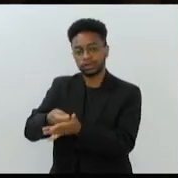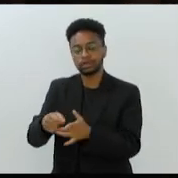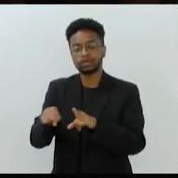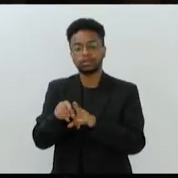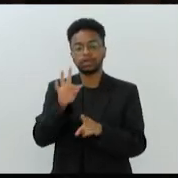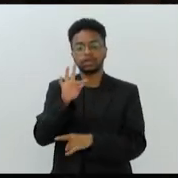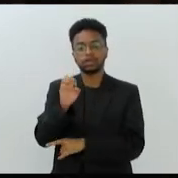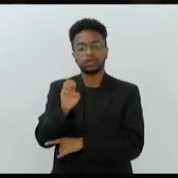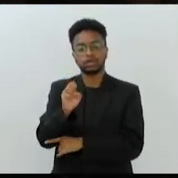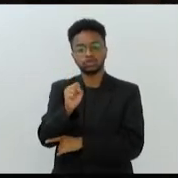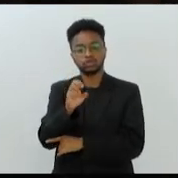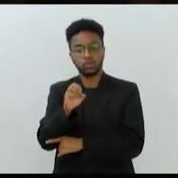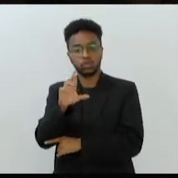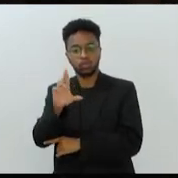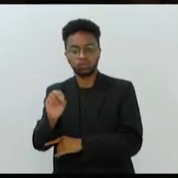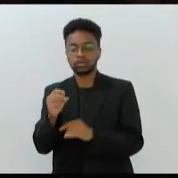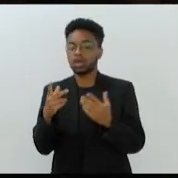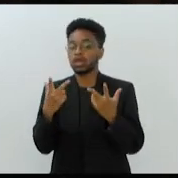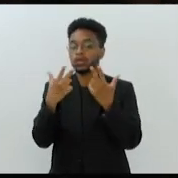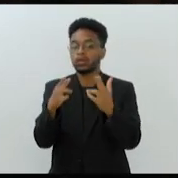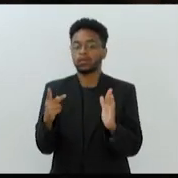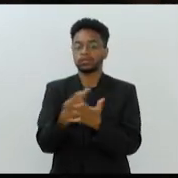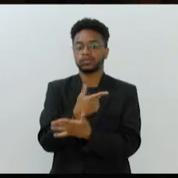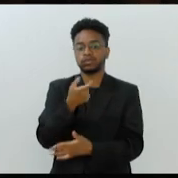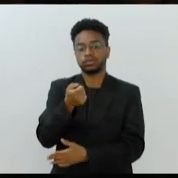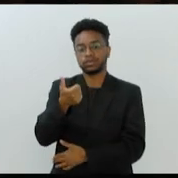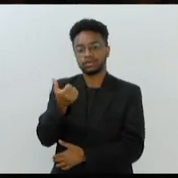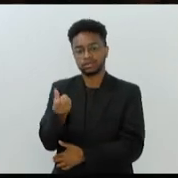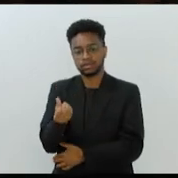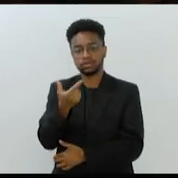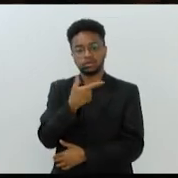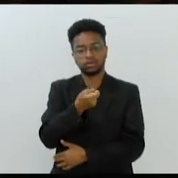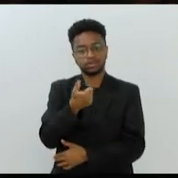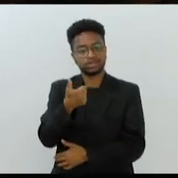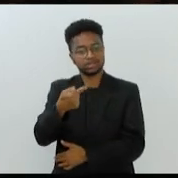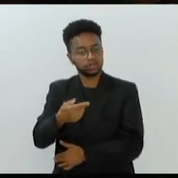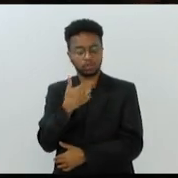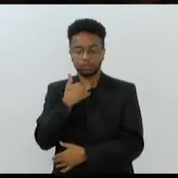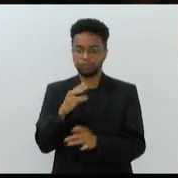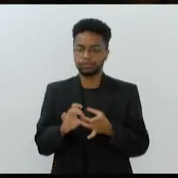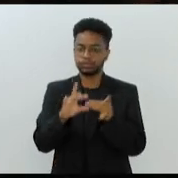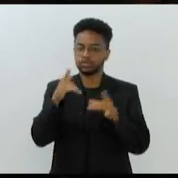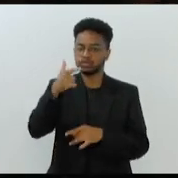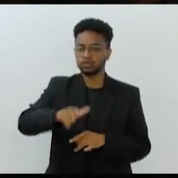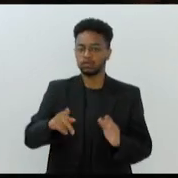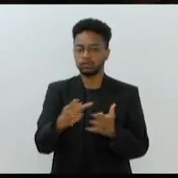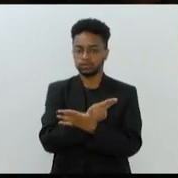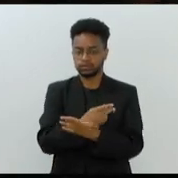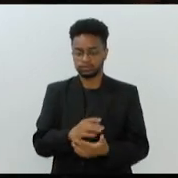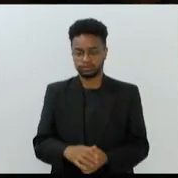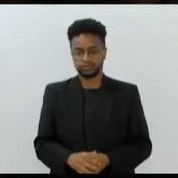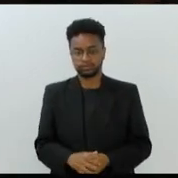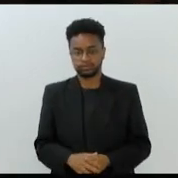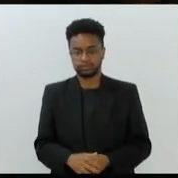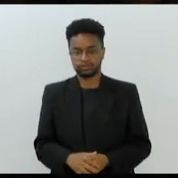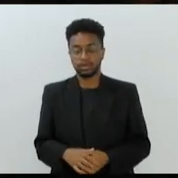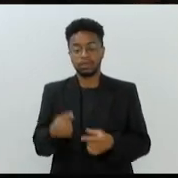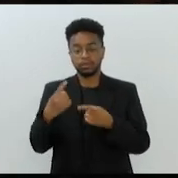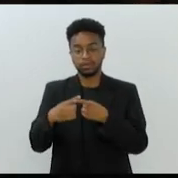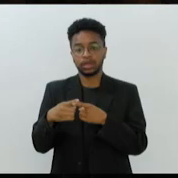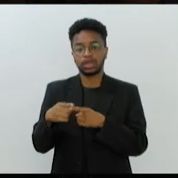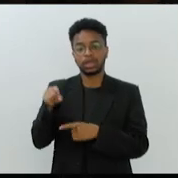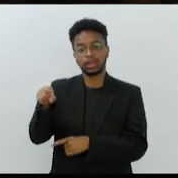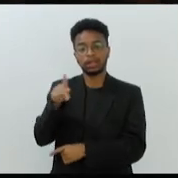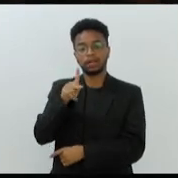foi o que aconteceu em 2016, 2017, e a gente não pode permitir que aconteça novamente. Luiz Fernando Pezão,